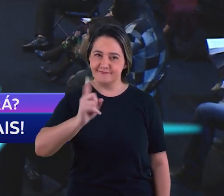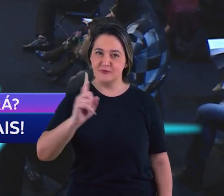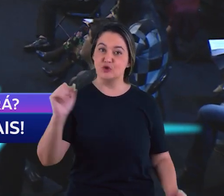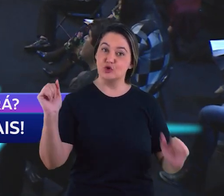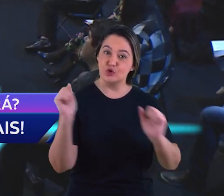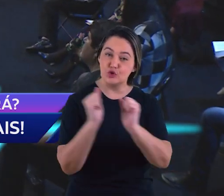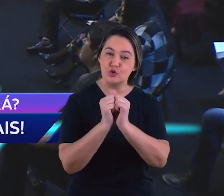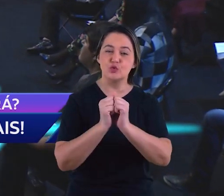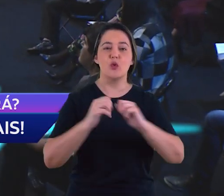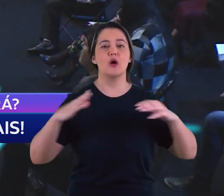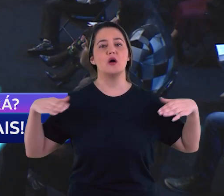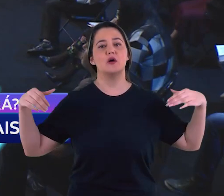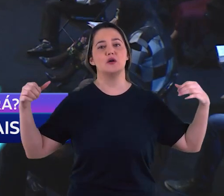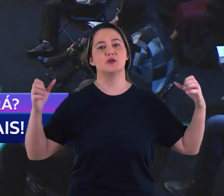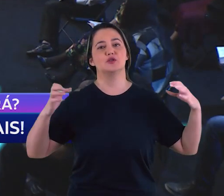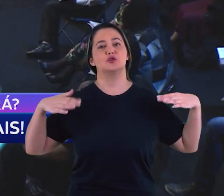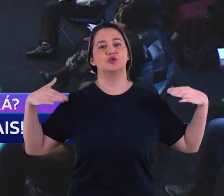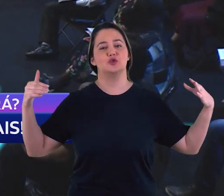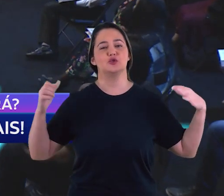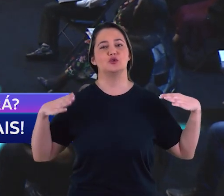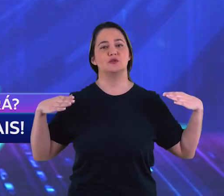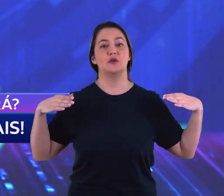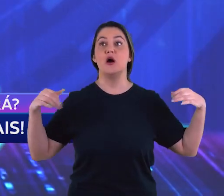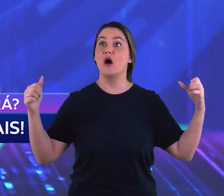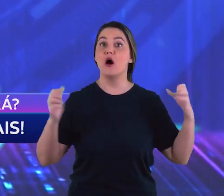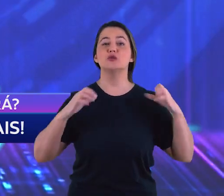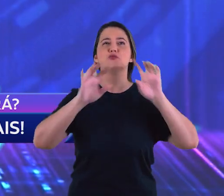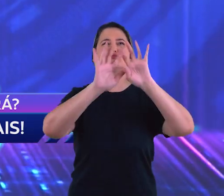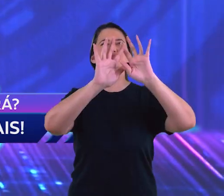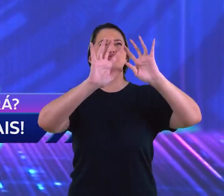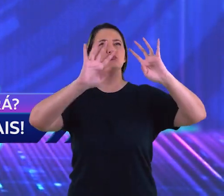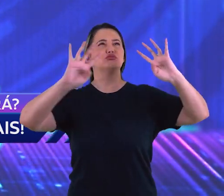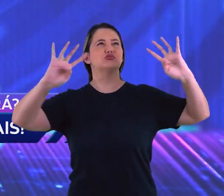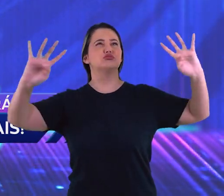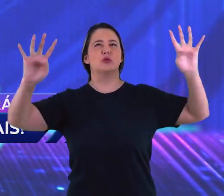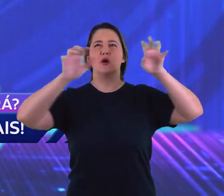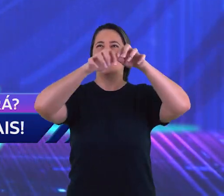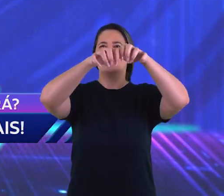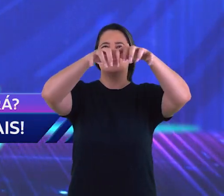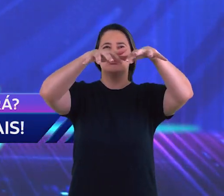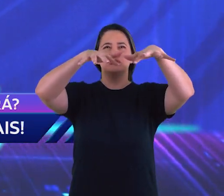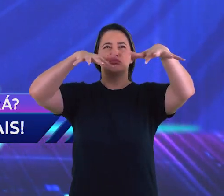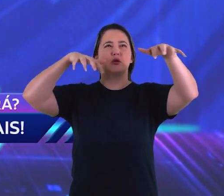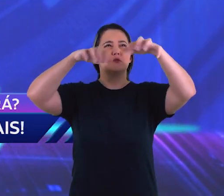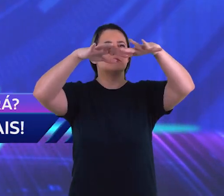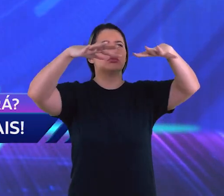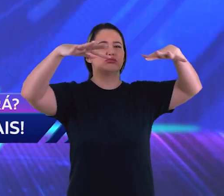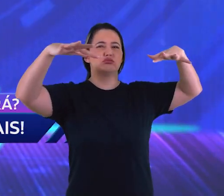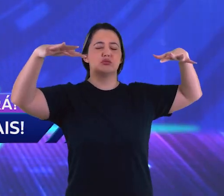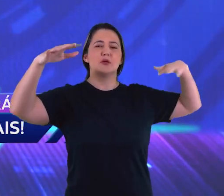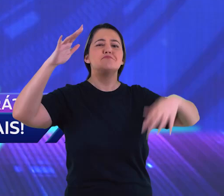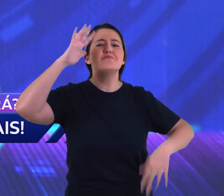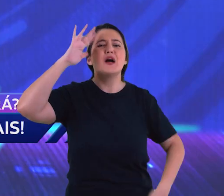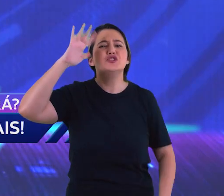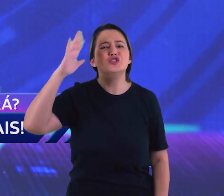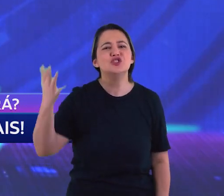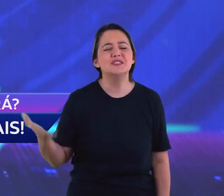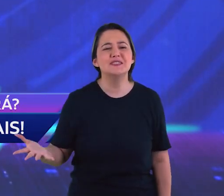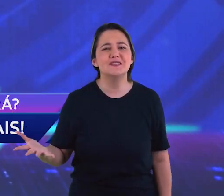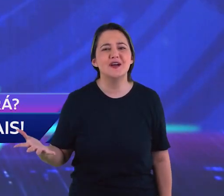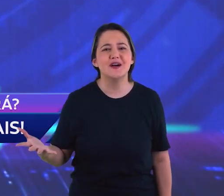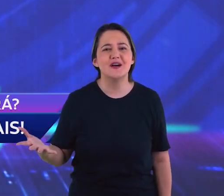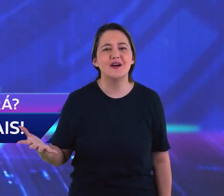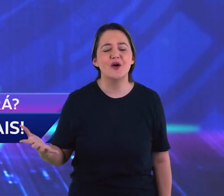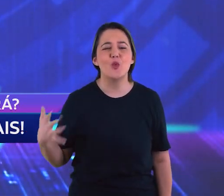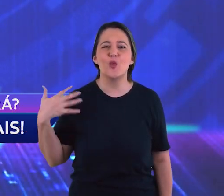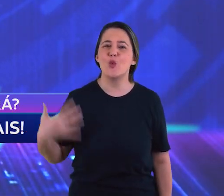vem com os seus anjos. Os anjos de Deus o acompanharão. Ora, imagina essa cena no